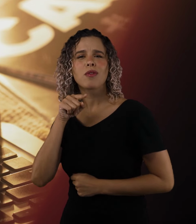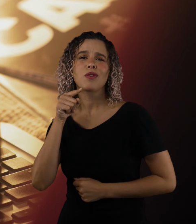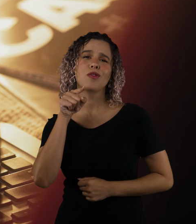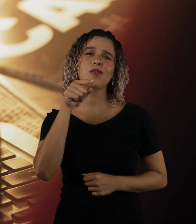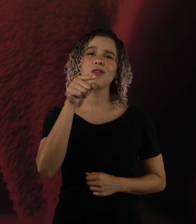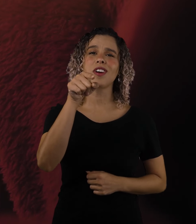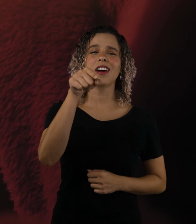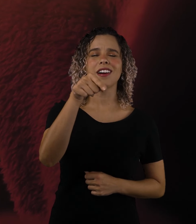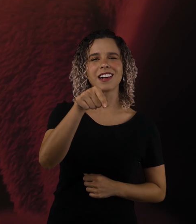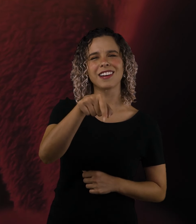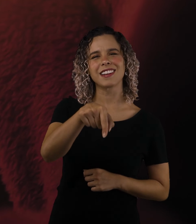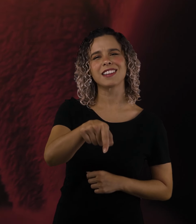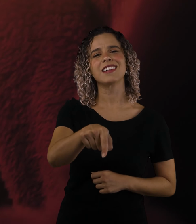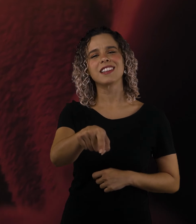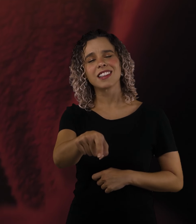down.